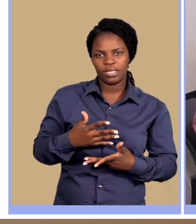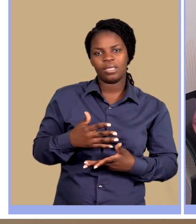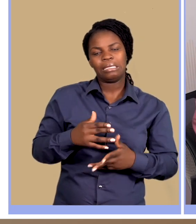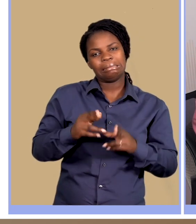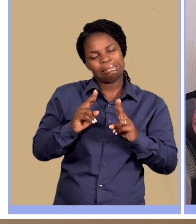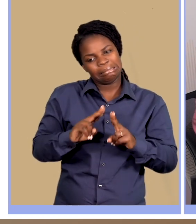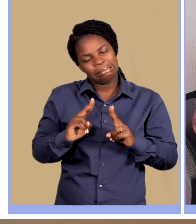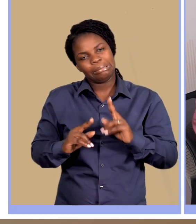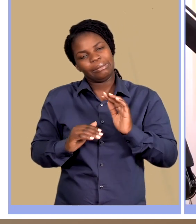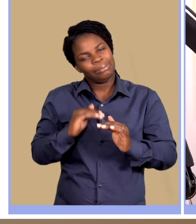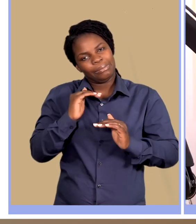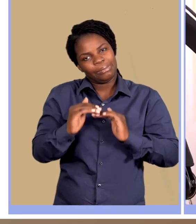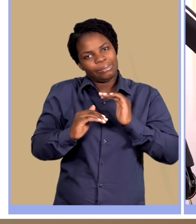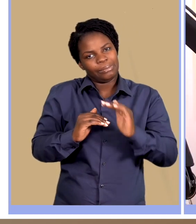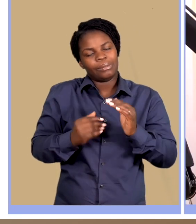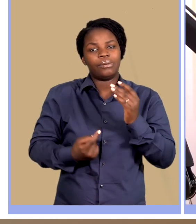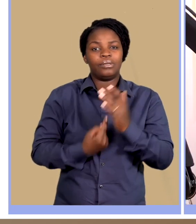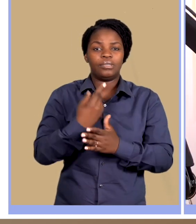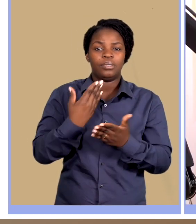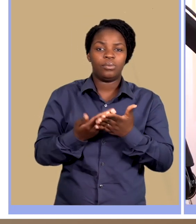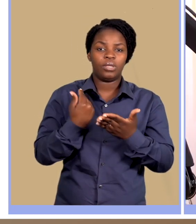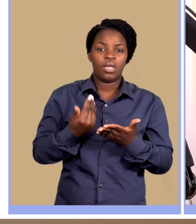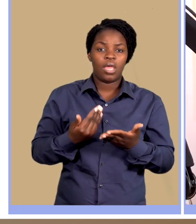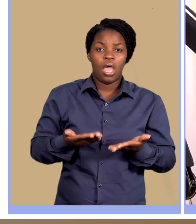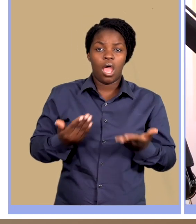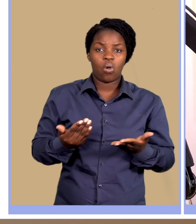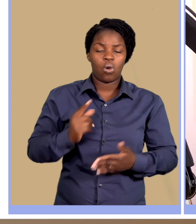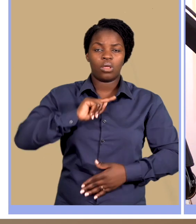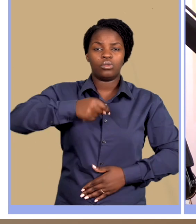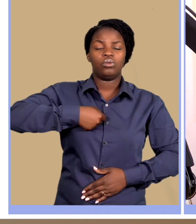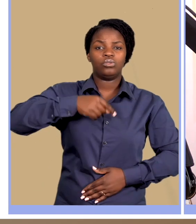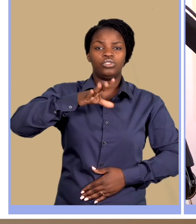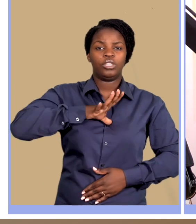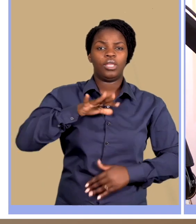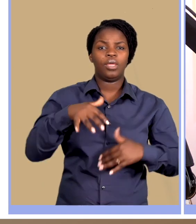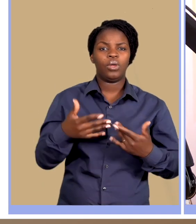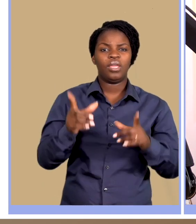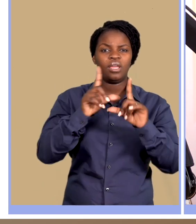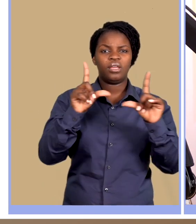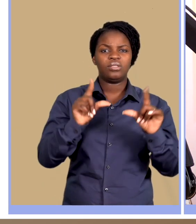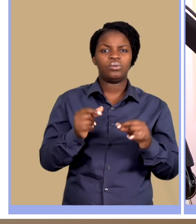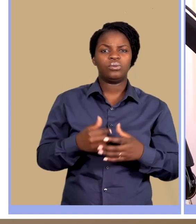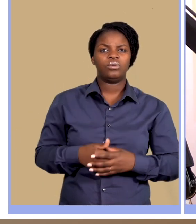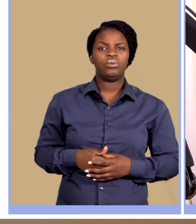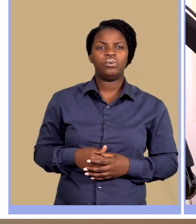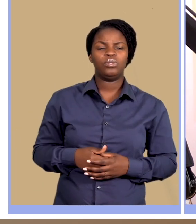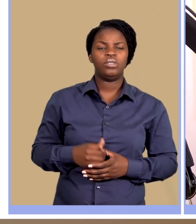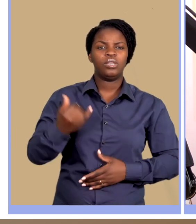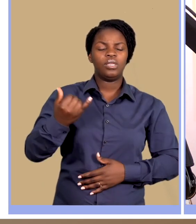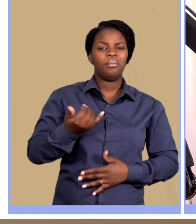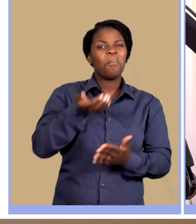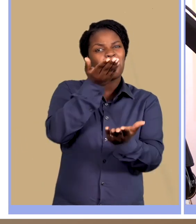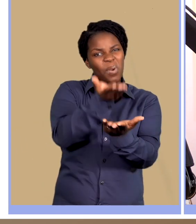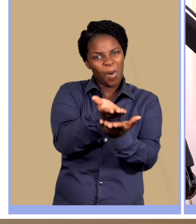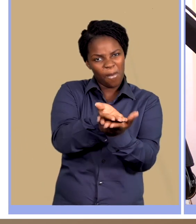processo. É só o simples fato de hoje nós termos os Call for Proposal, ou aquilo que chamaríamos chamadas de